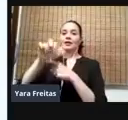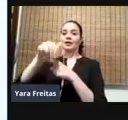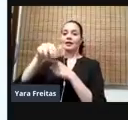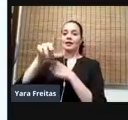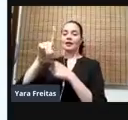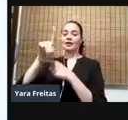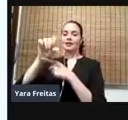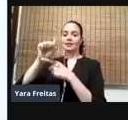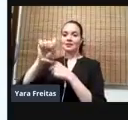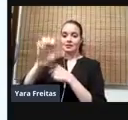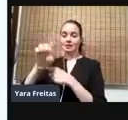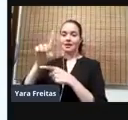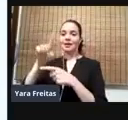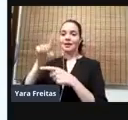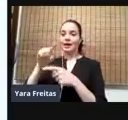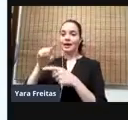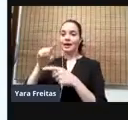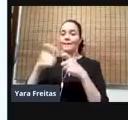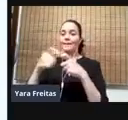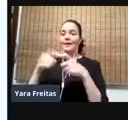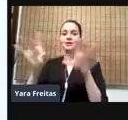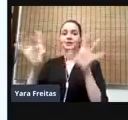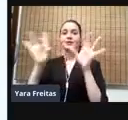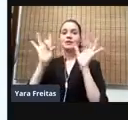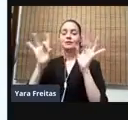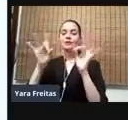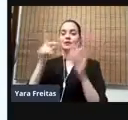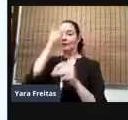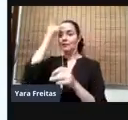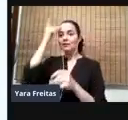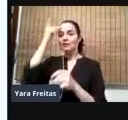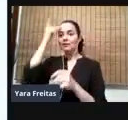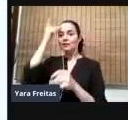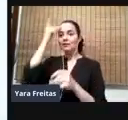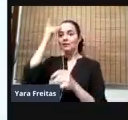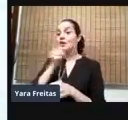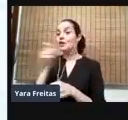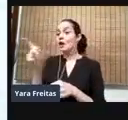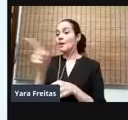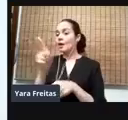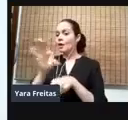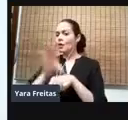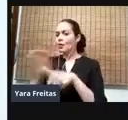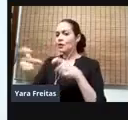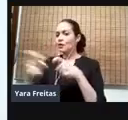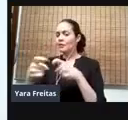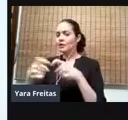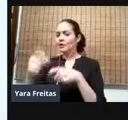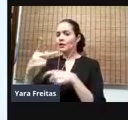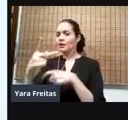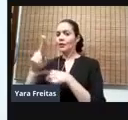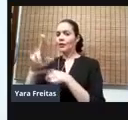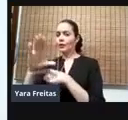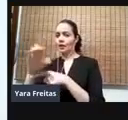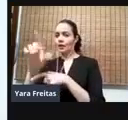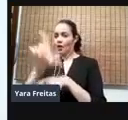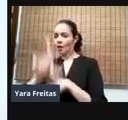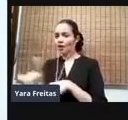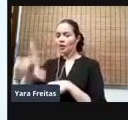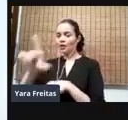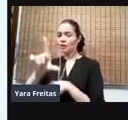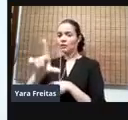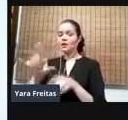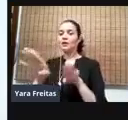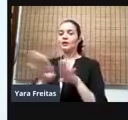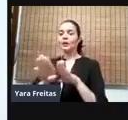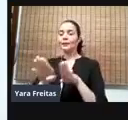Lindsay é geriatra, médica geriatra, professora do curso de medicina da PUC de Londrina e geriatra